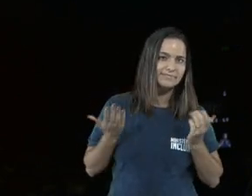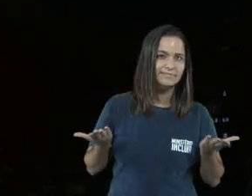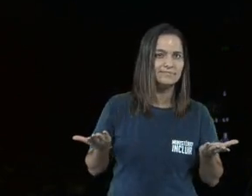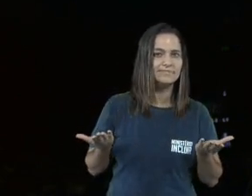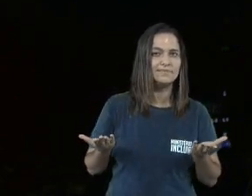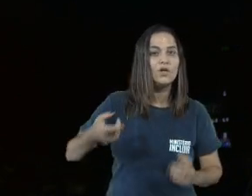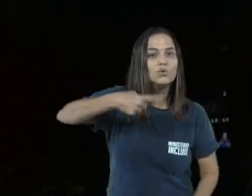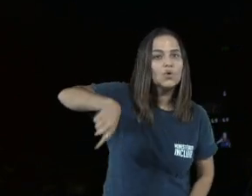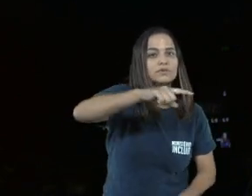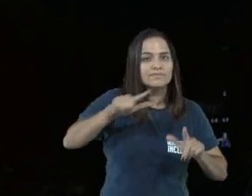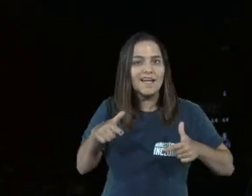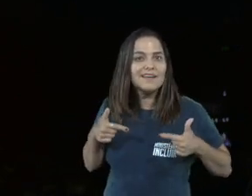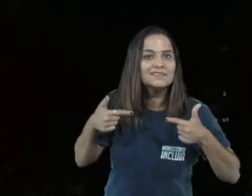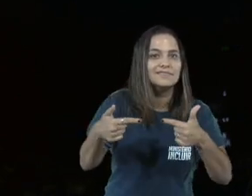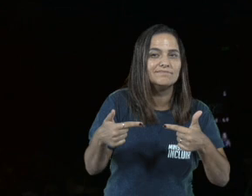convida